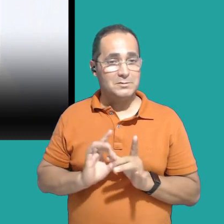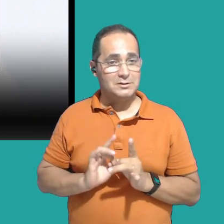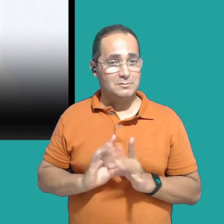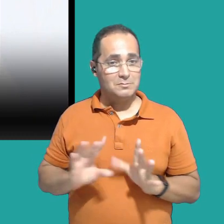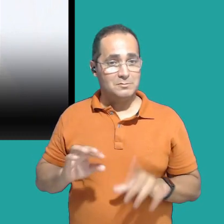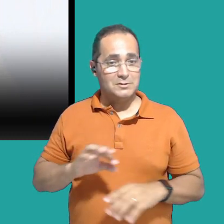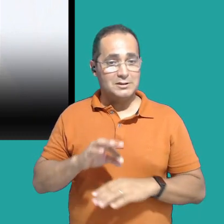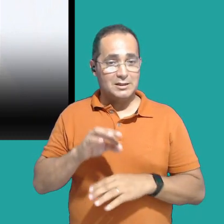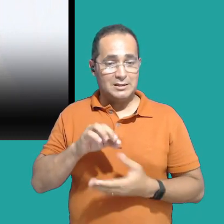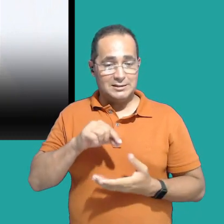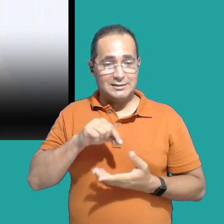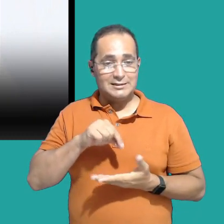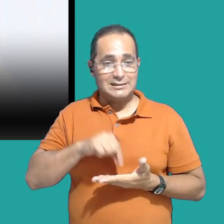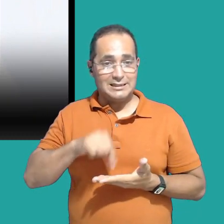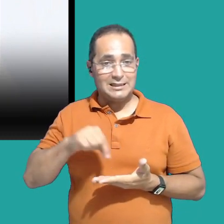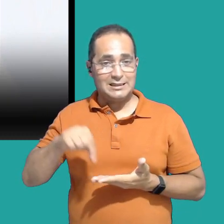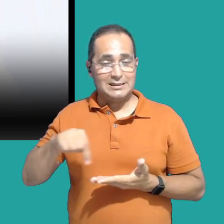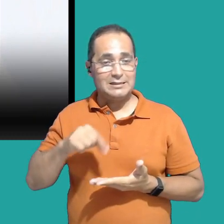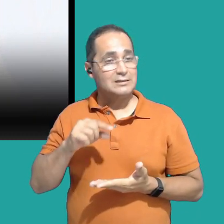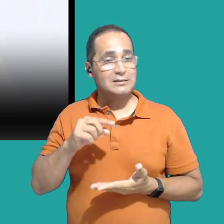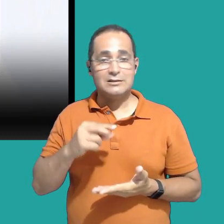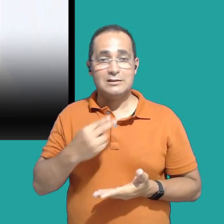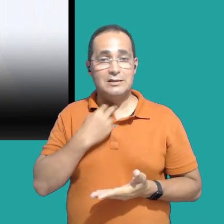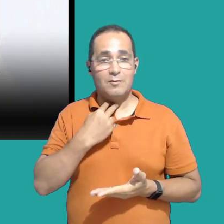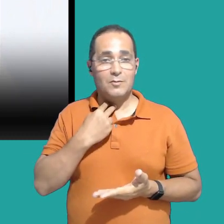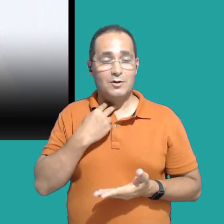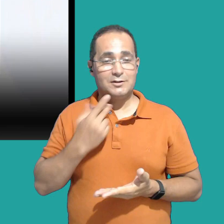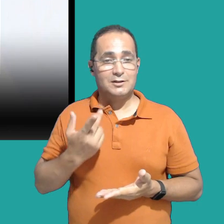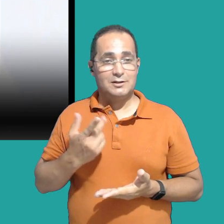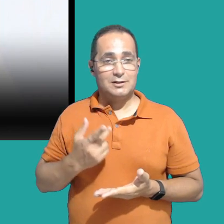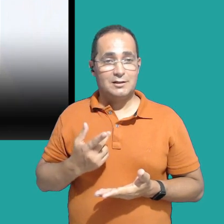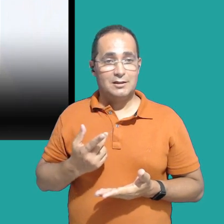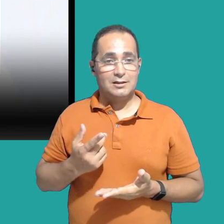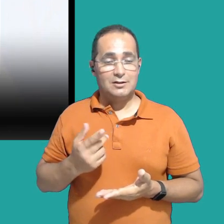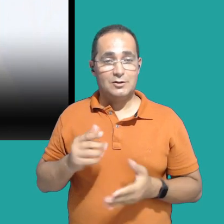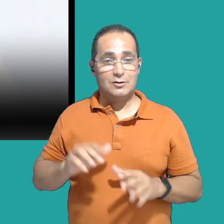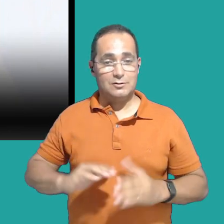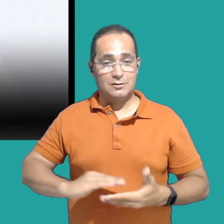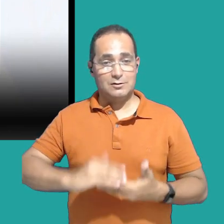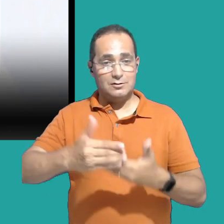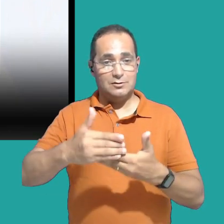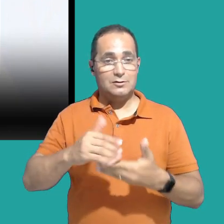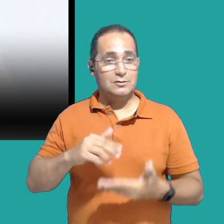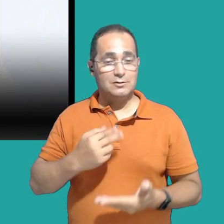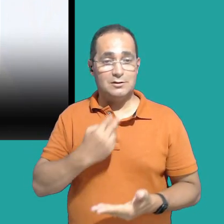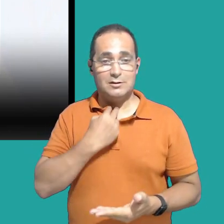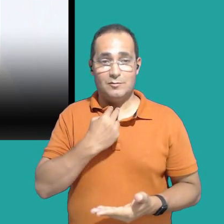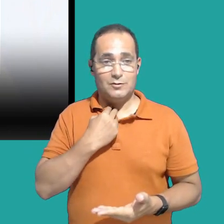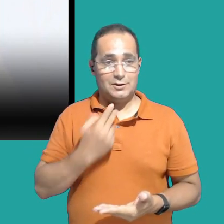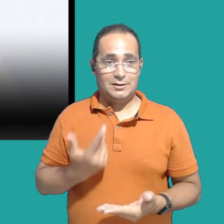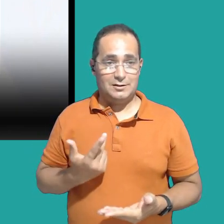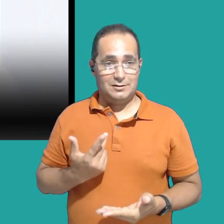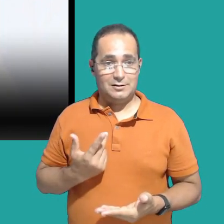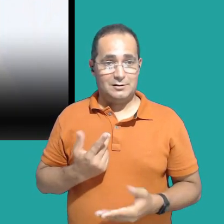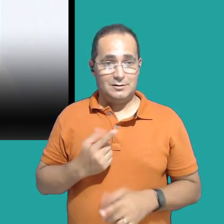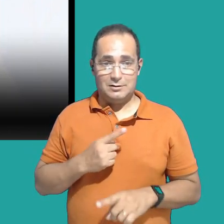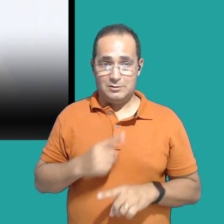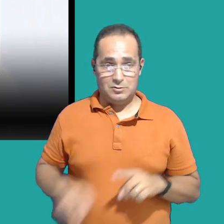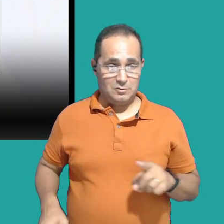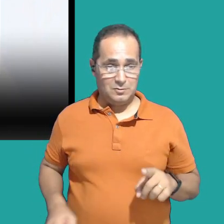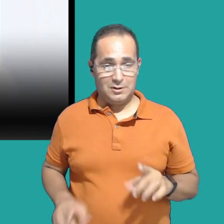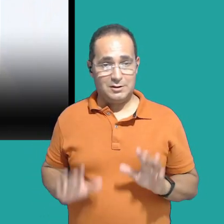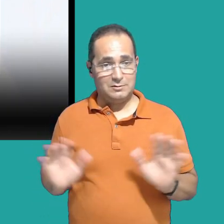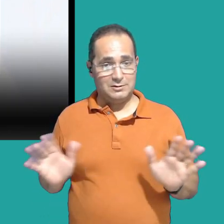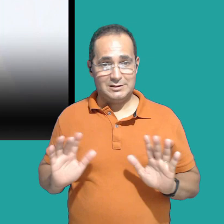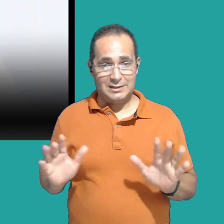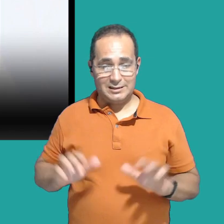ditada. Não me deixaram usar reglete para escrever em braille, não deixaram usar o computador, porque na